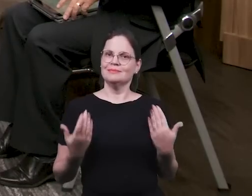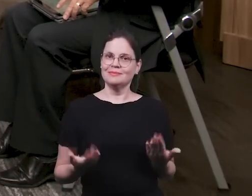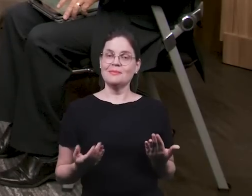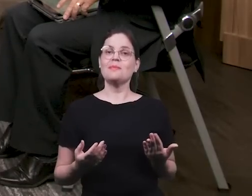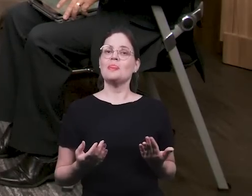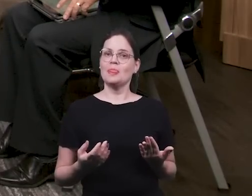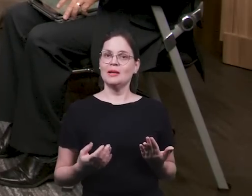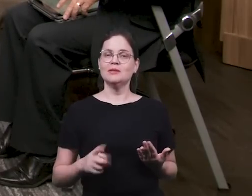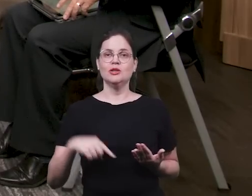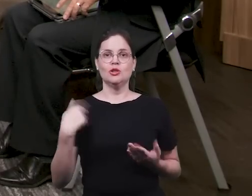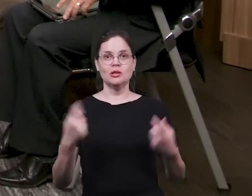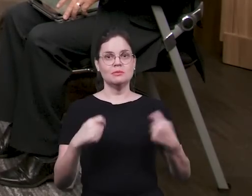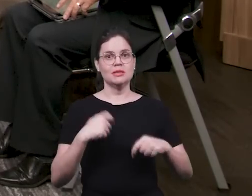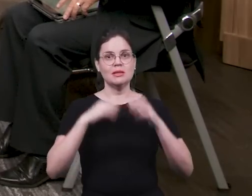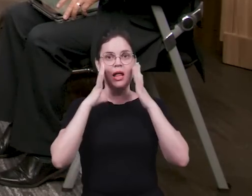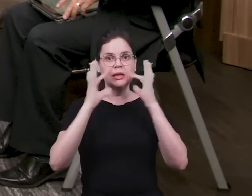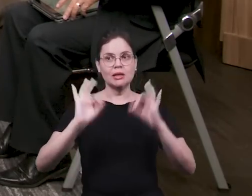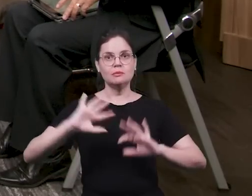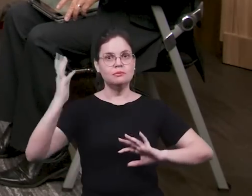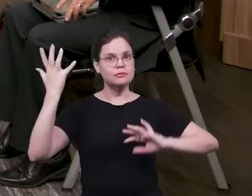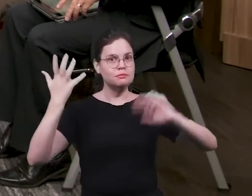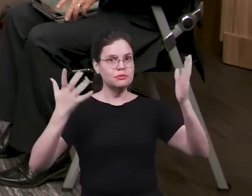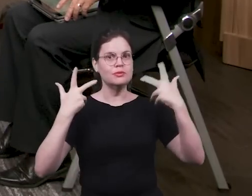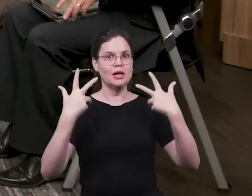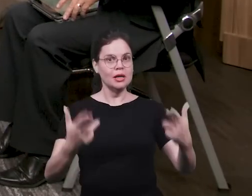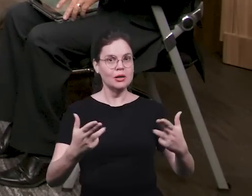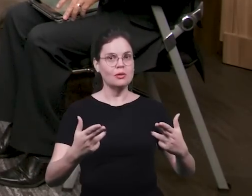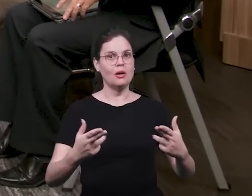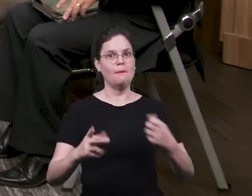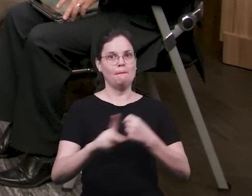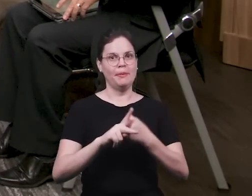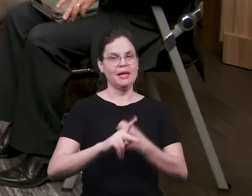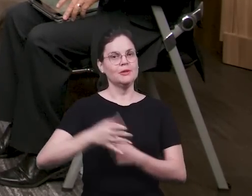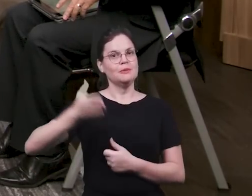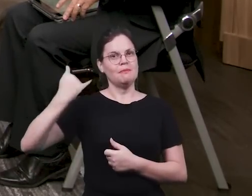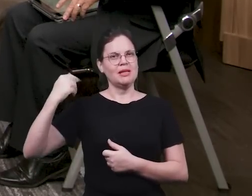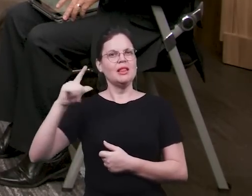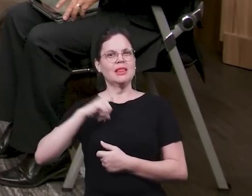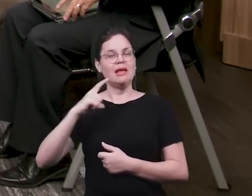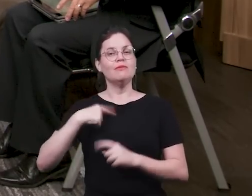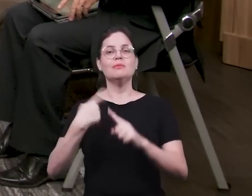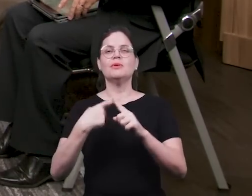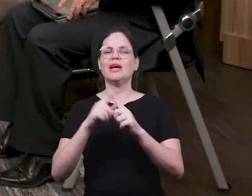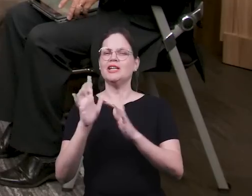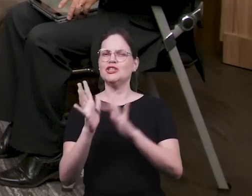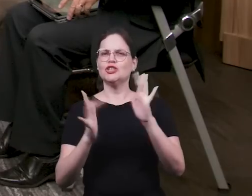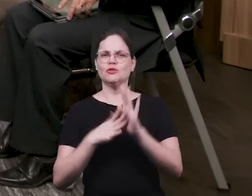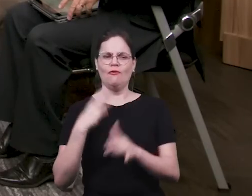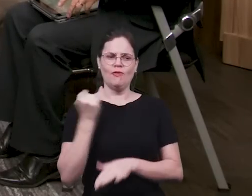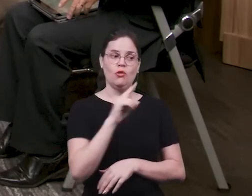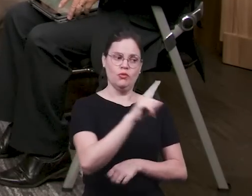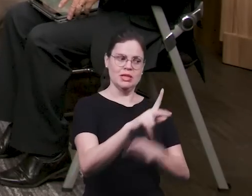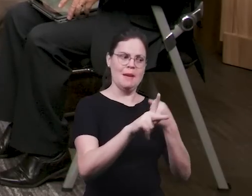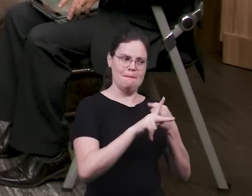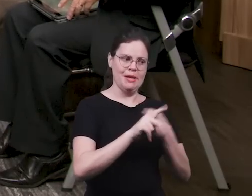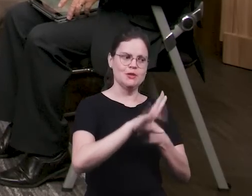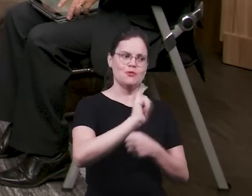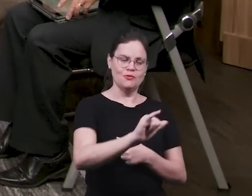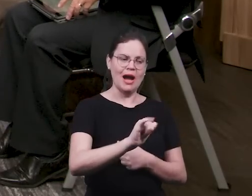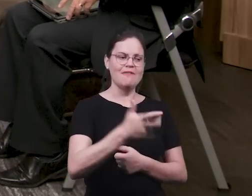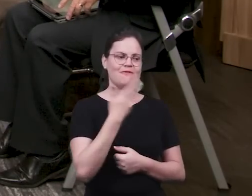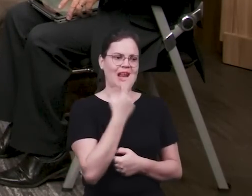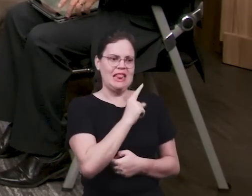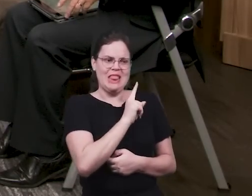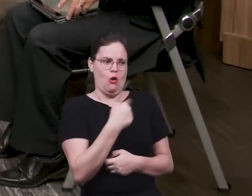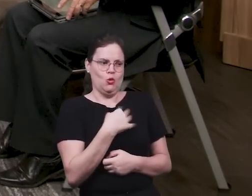a igreja, porque quando ele cantou, disse que profecia estava ali. A maior